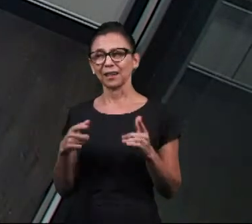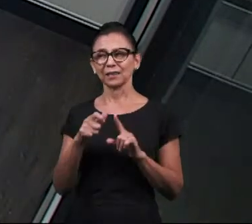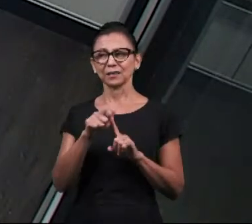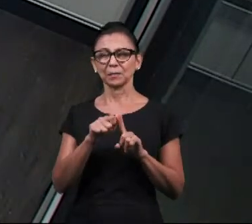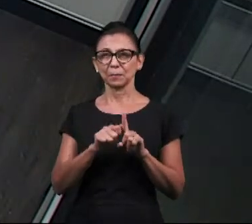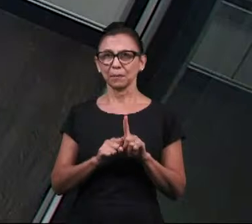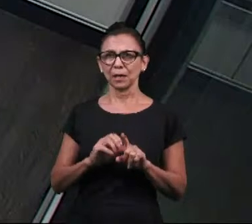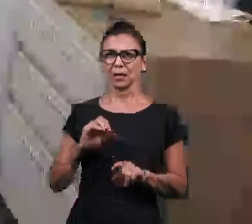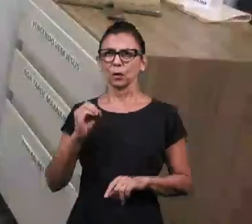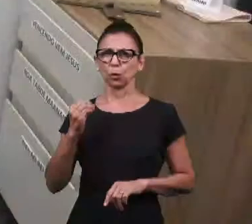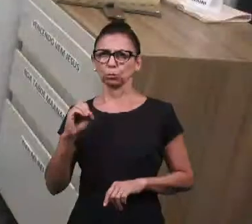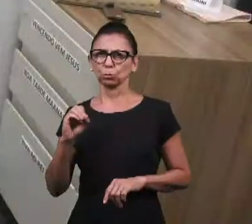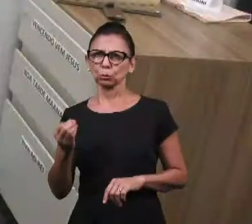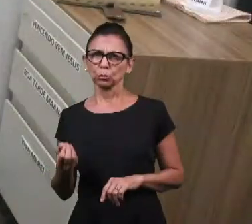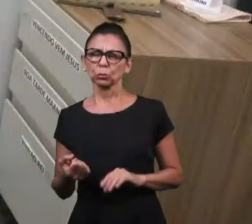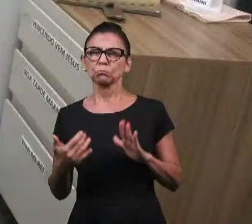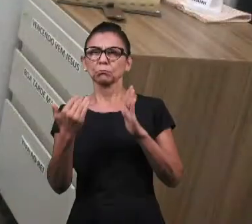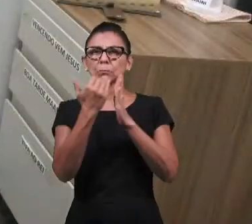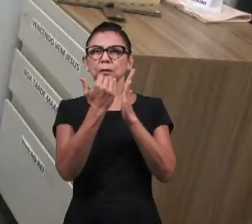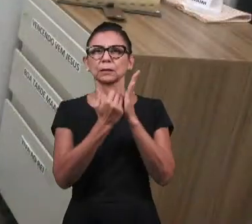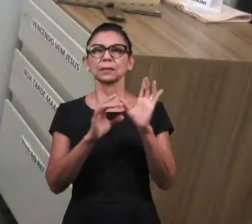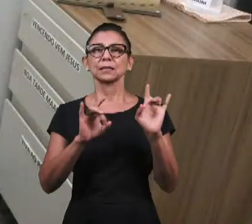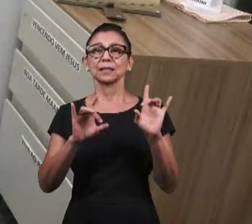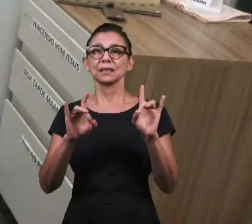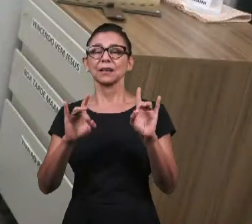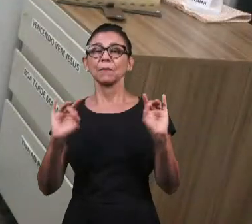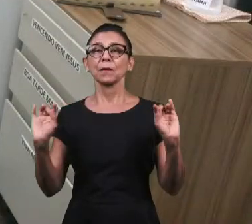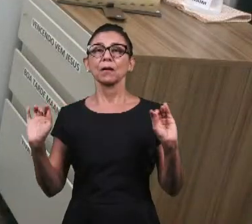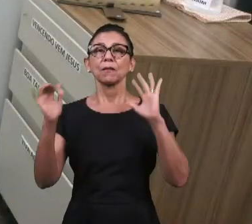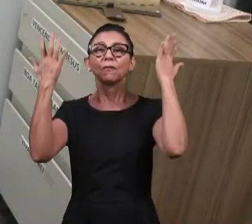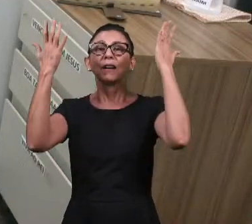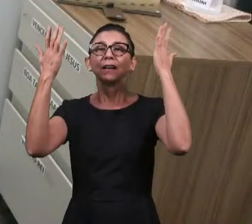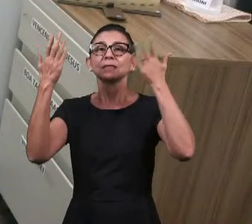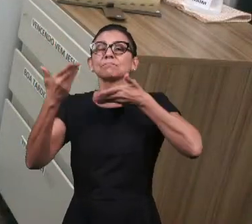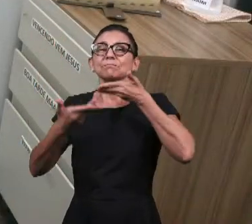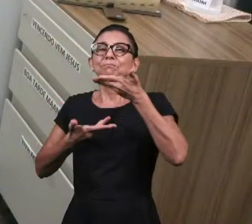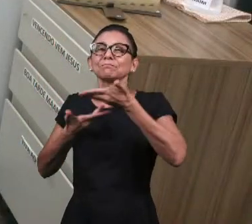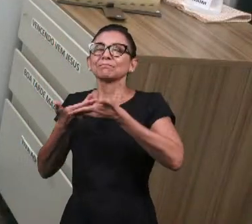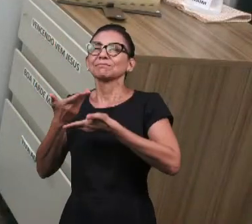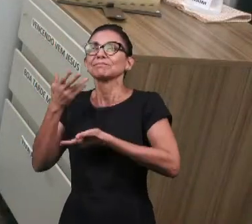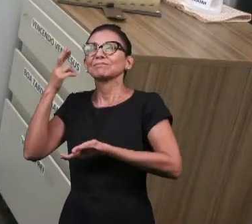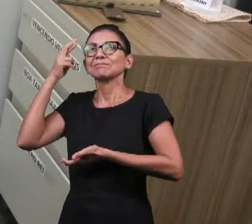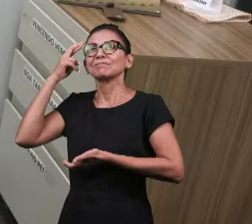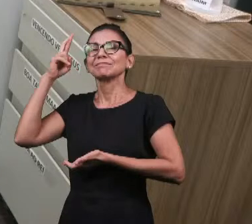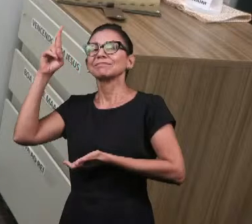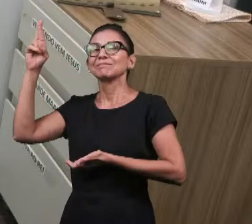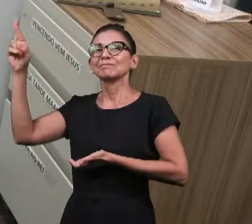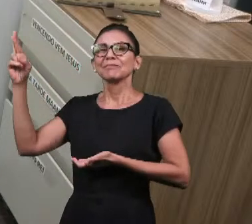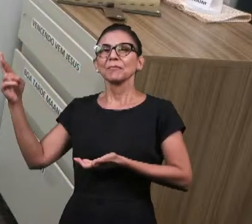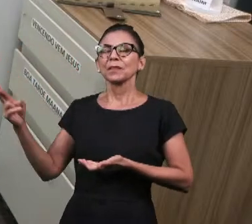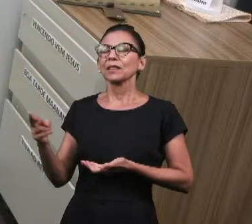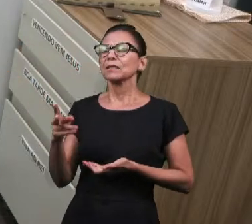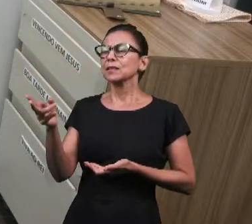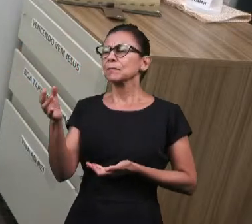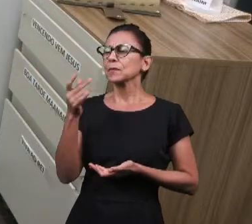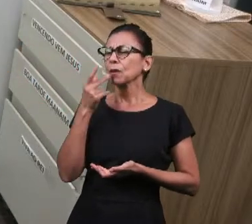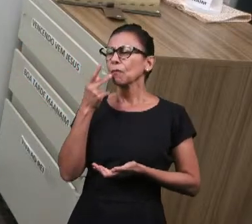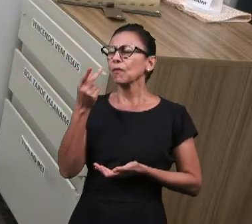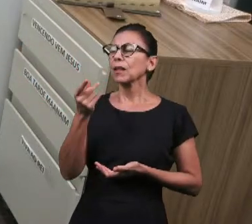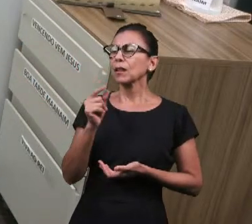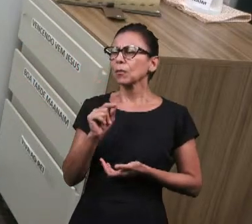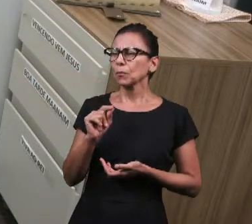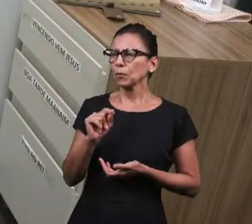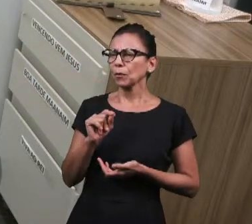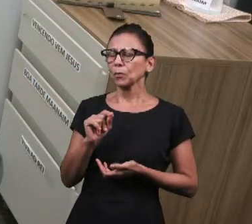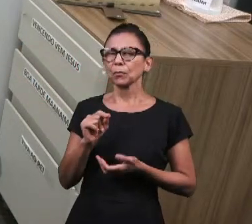estamos tendo uma programação especial, é a festa da dedicação, e gostaria que o senhor falasse um pouco desse mês. Esse mês já